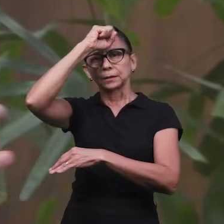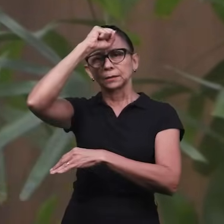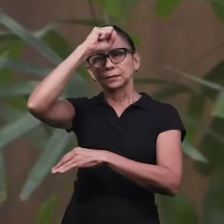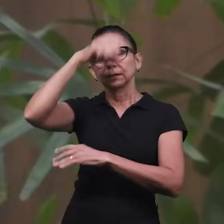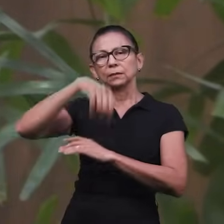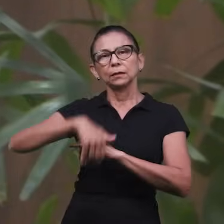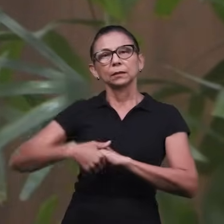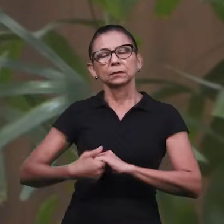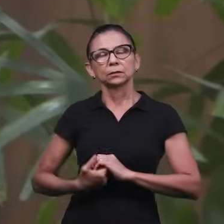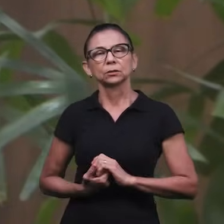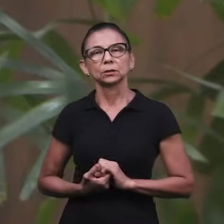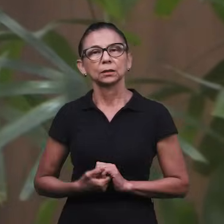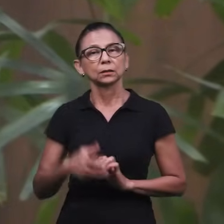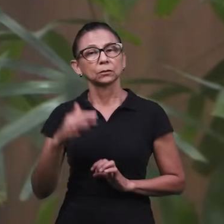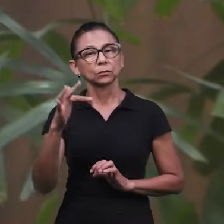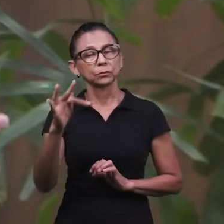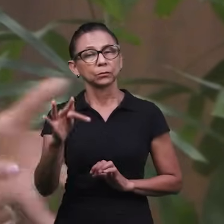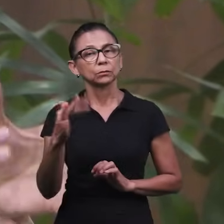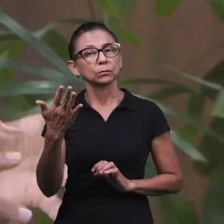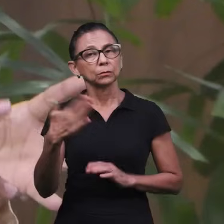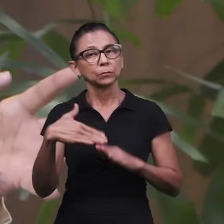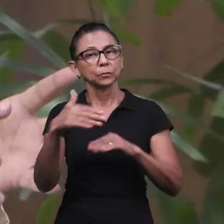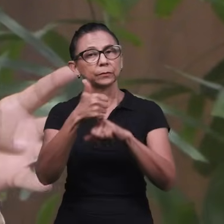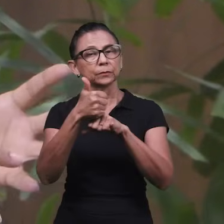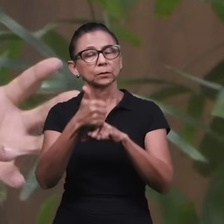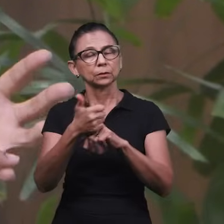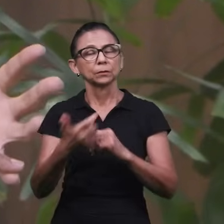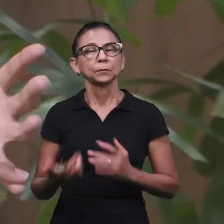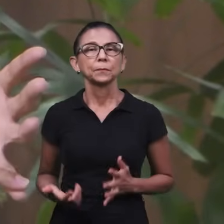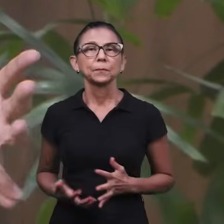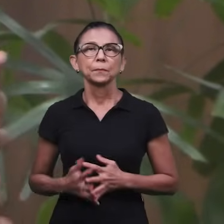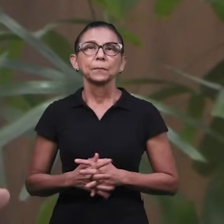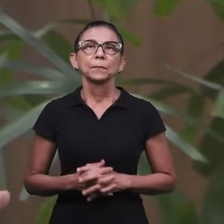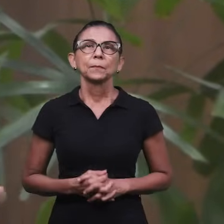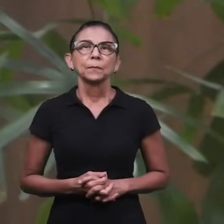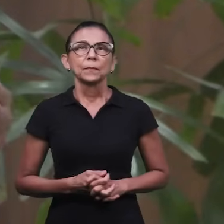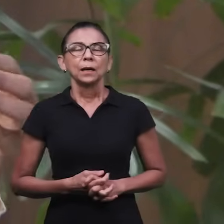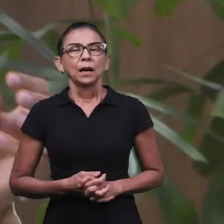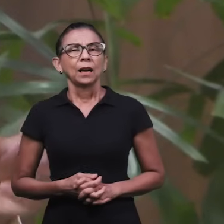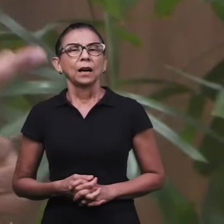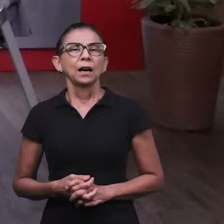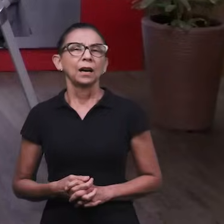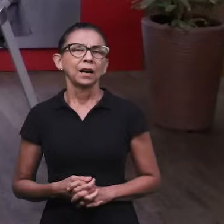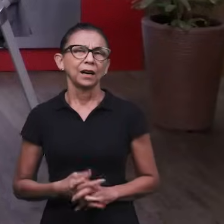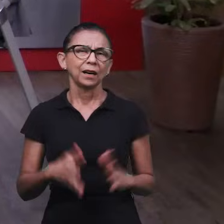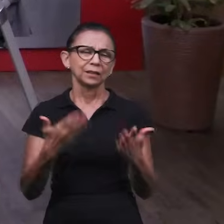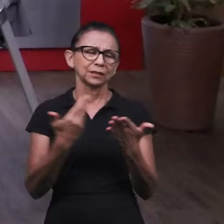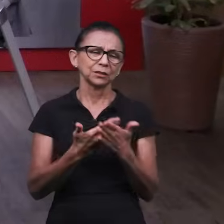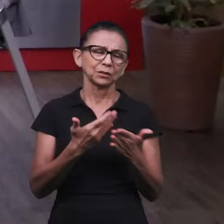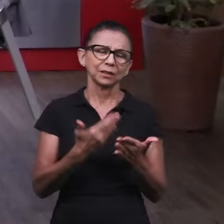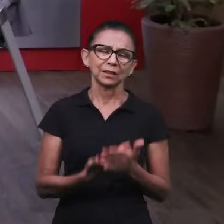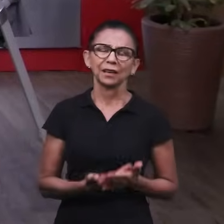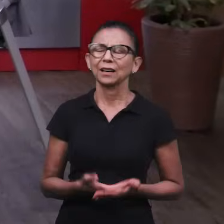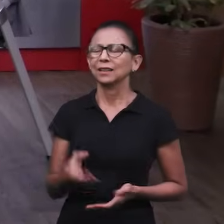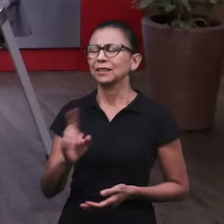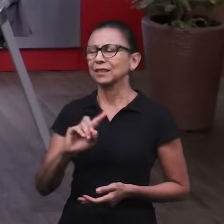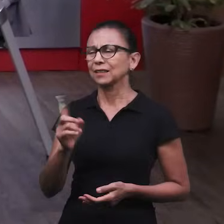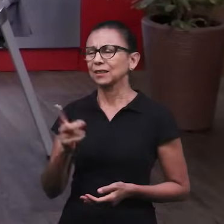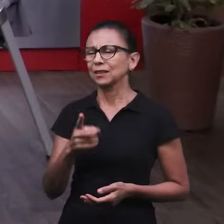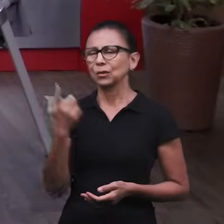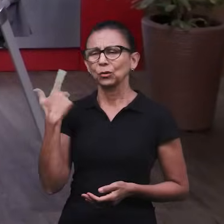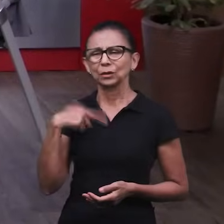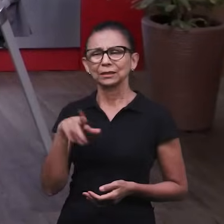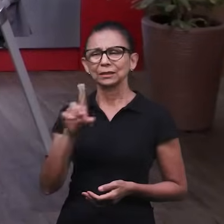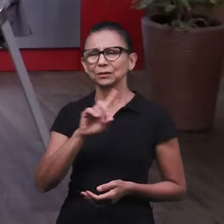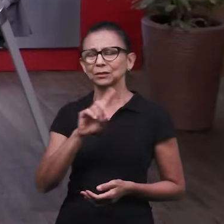a ver com como você levou a vida escolar. Então, se ele desiste de estudar porque não consegue, é importante que isso seja precoce.